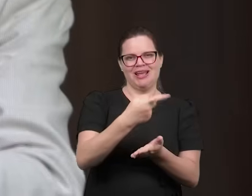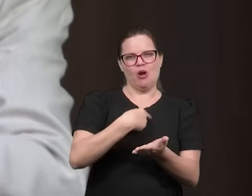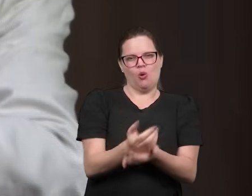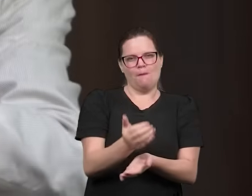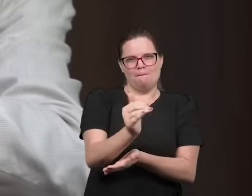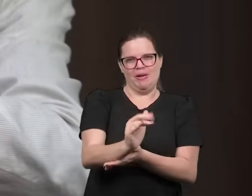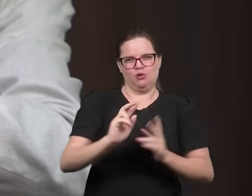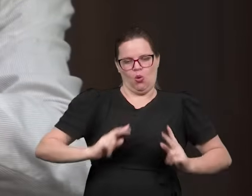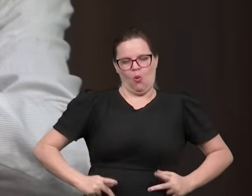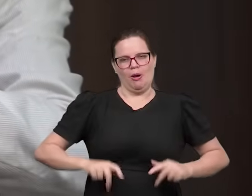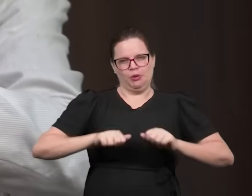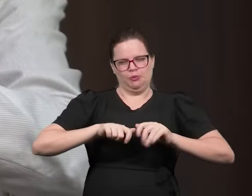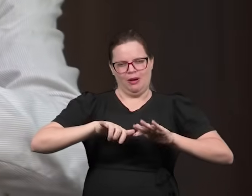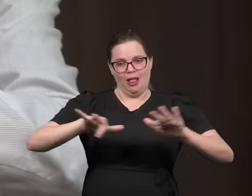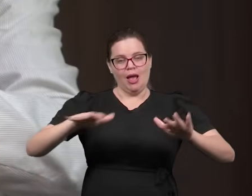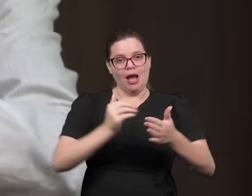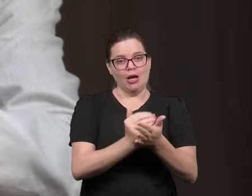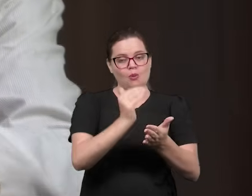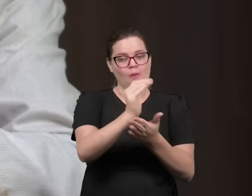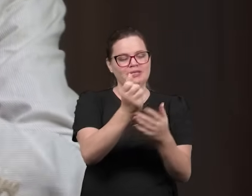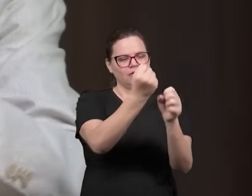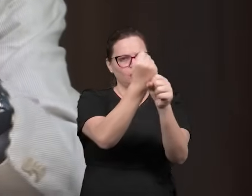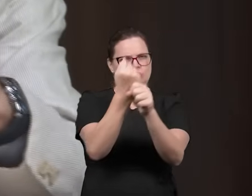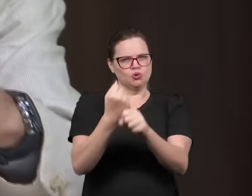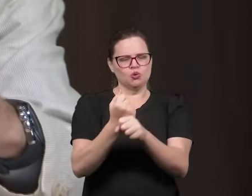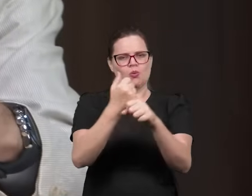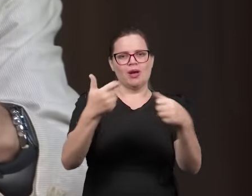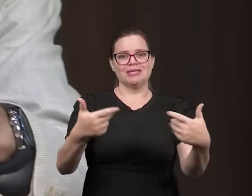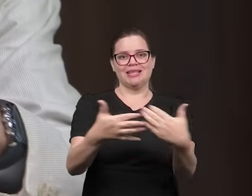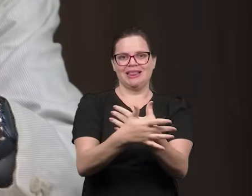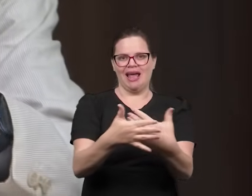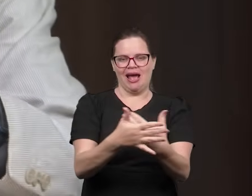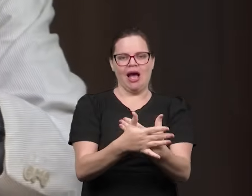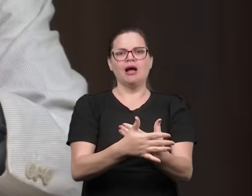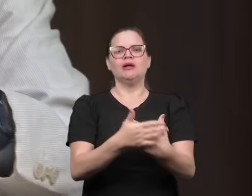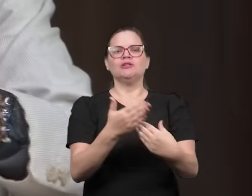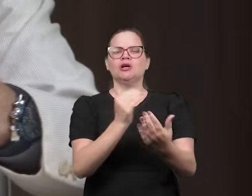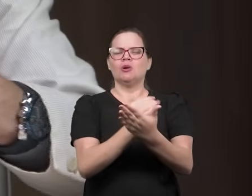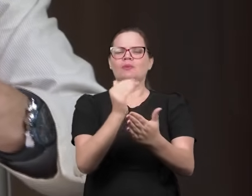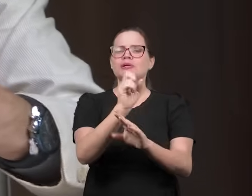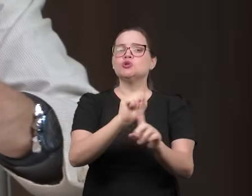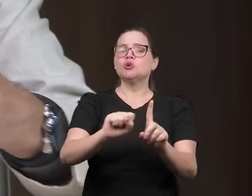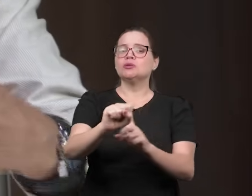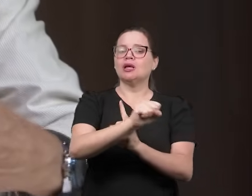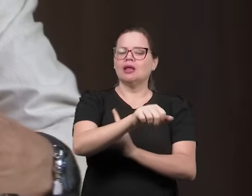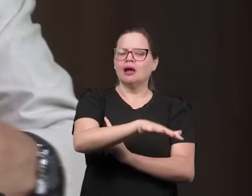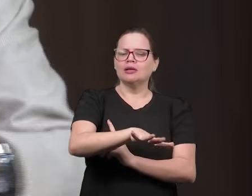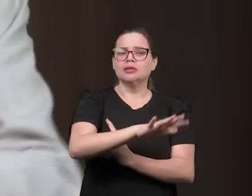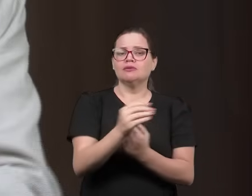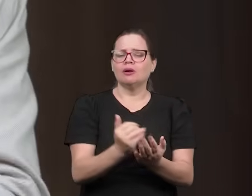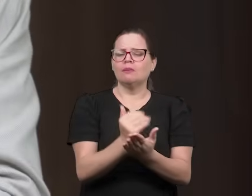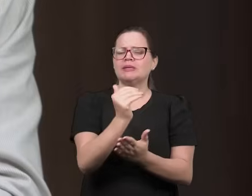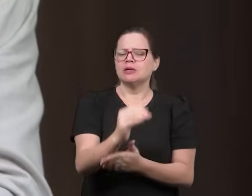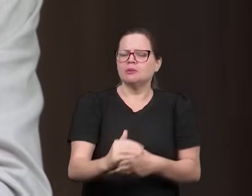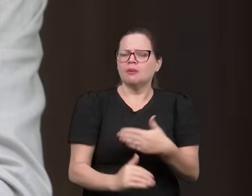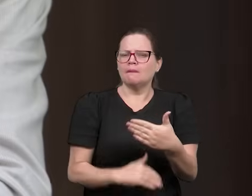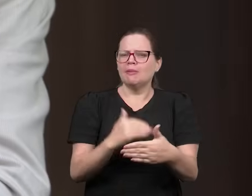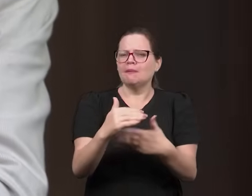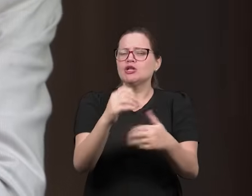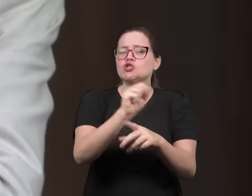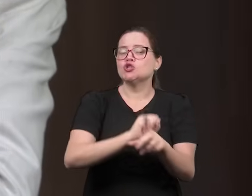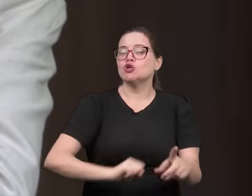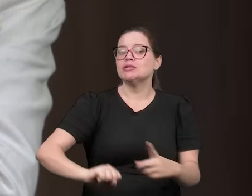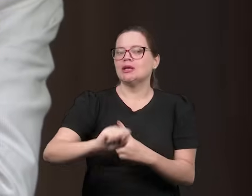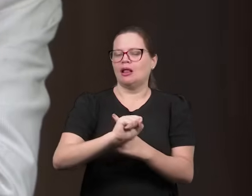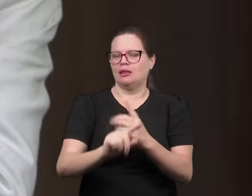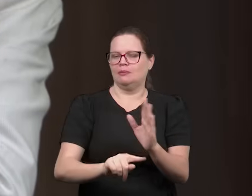E aí começava a se formar, então, a vida em sociedade. Então, era um mundo que se multiplicava. E